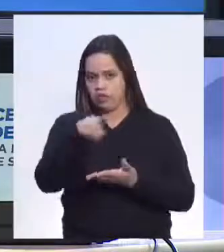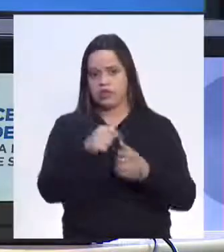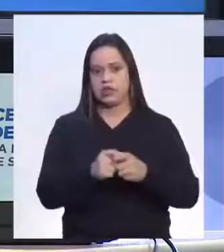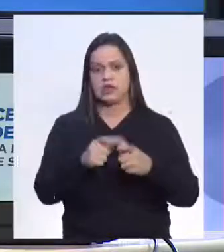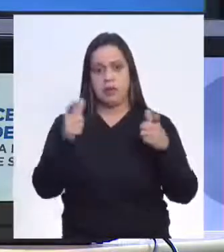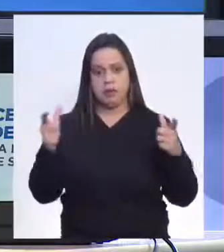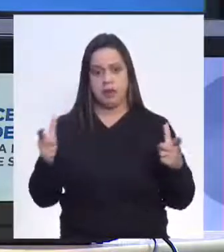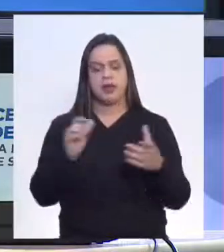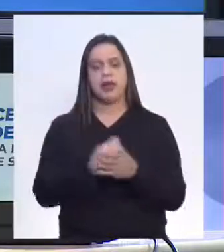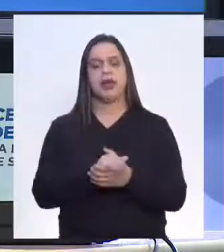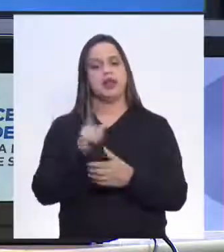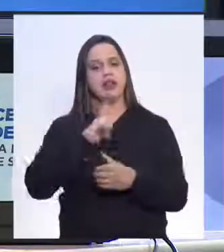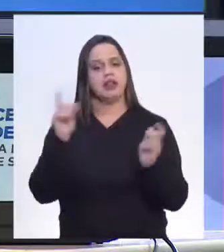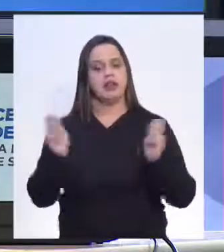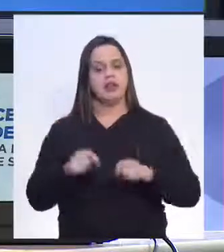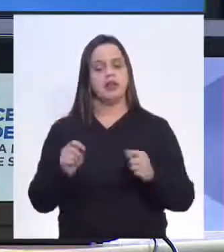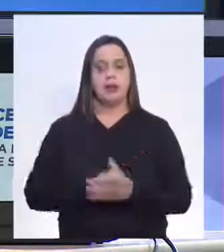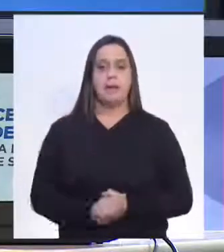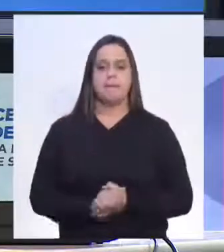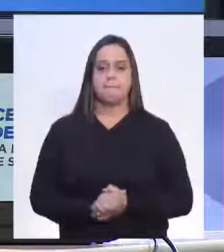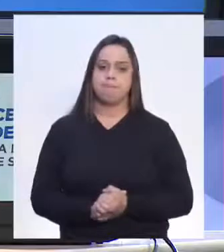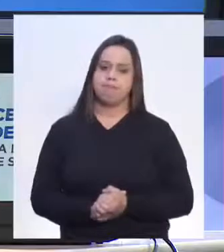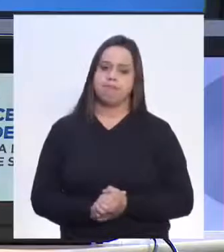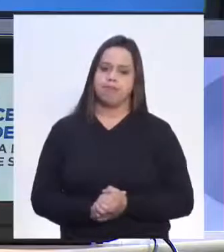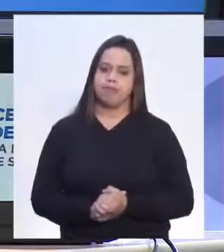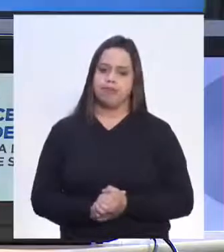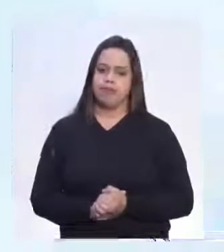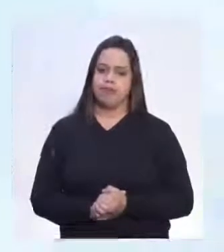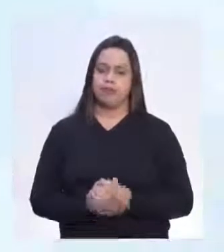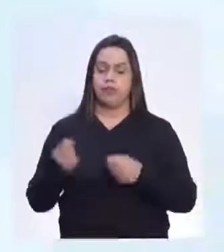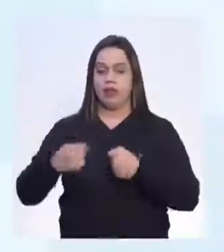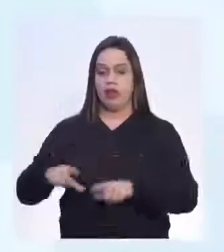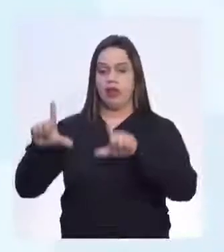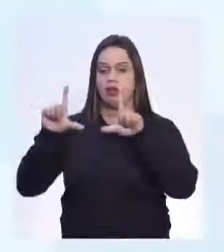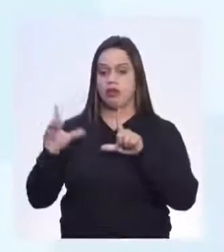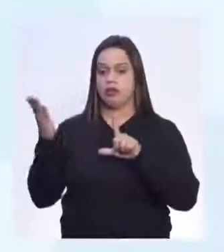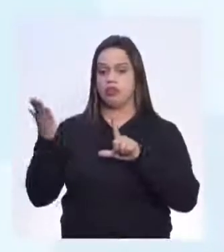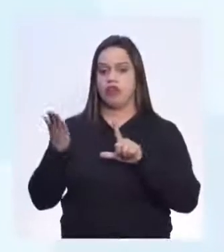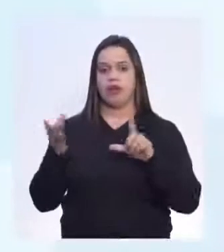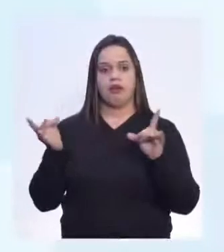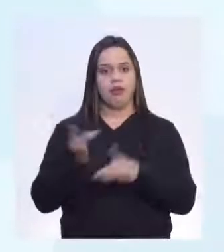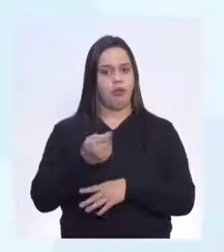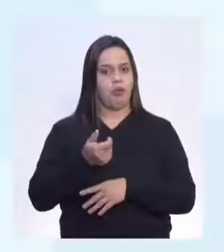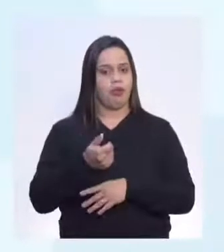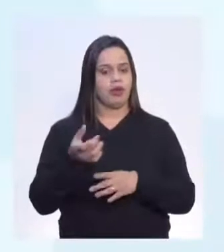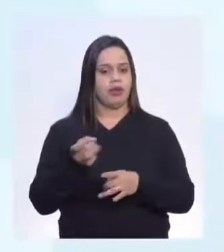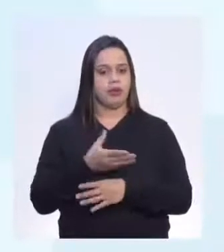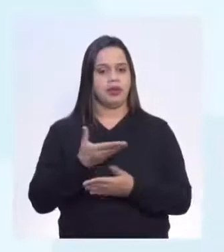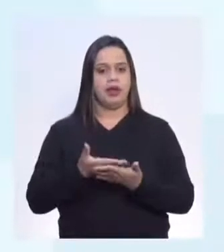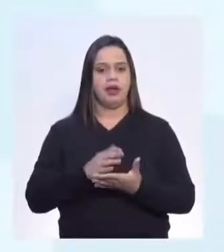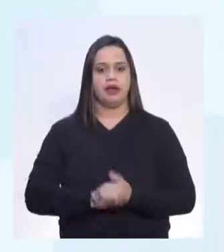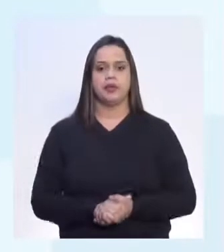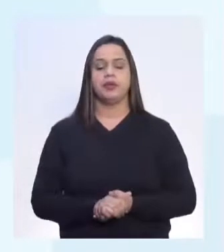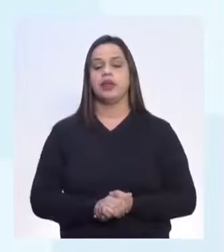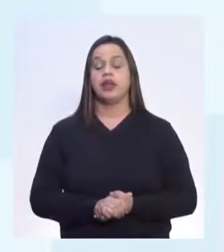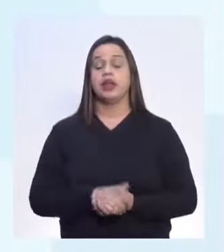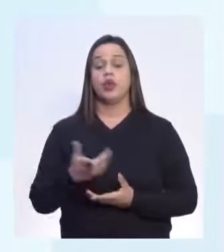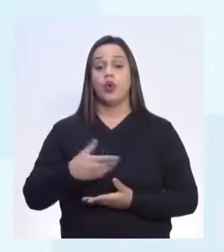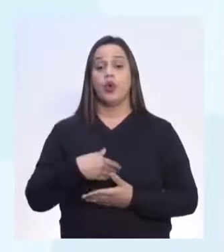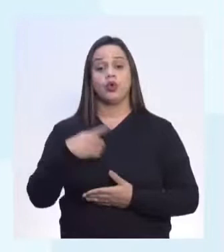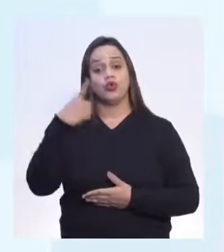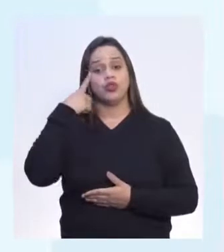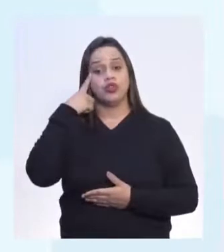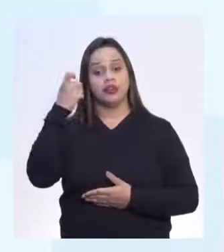ampliar. E aí tem essa possibilidade. Na tela, agora a gente já está acabando a aula, eu quero mostrar para vocês qual é a sugestão